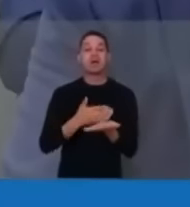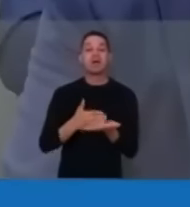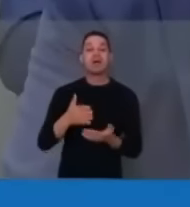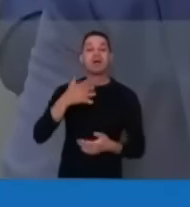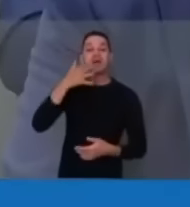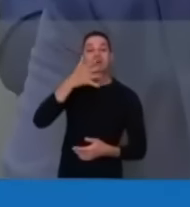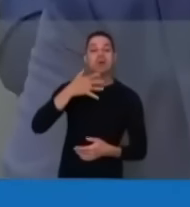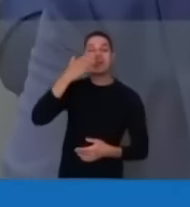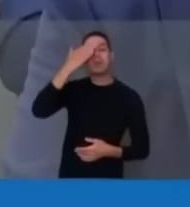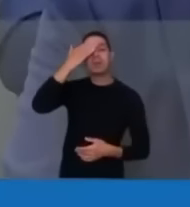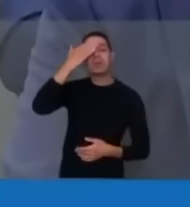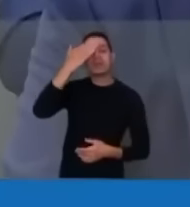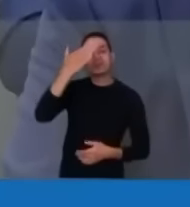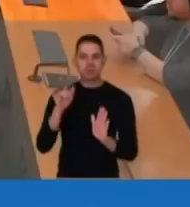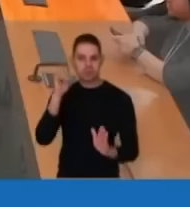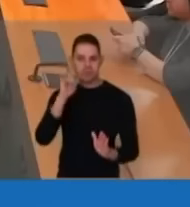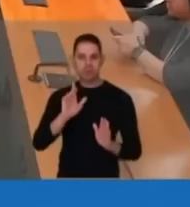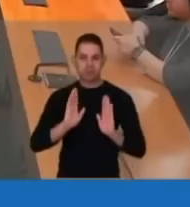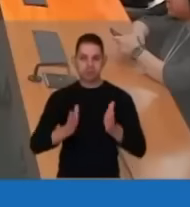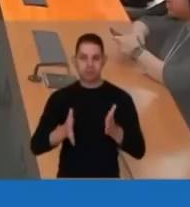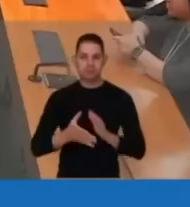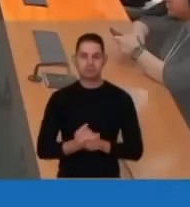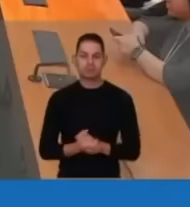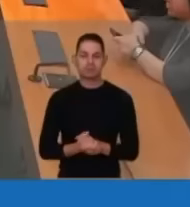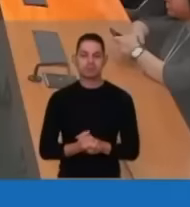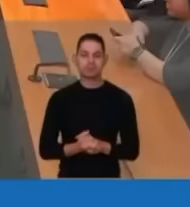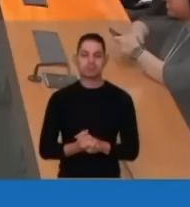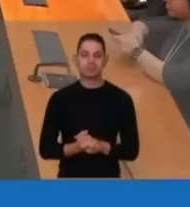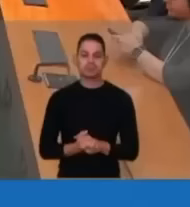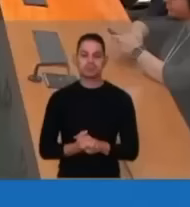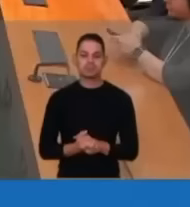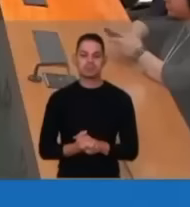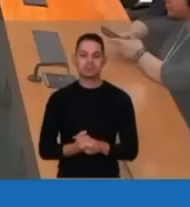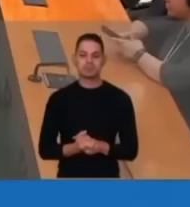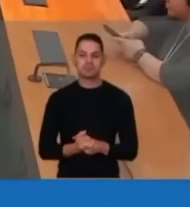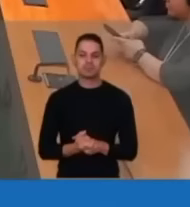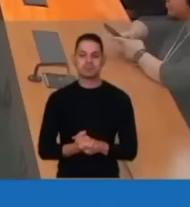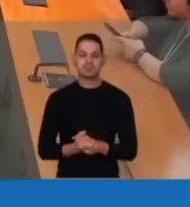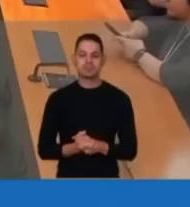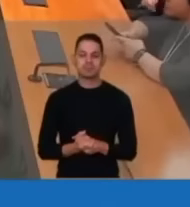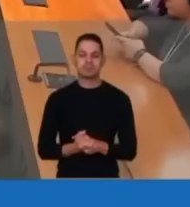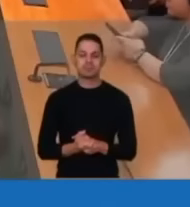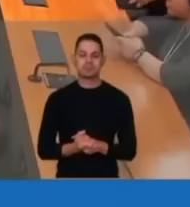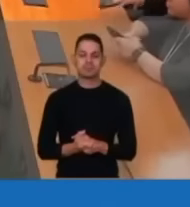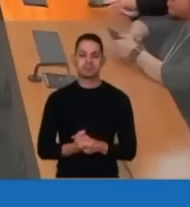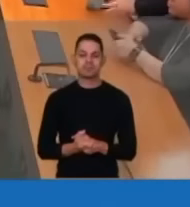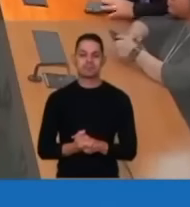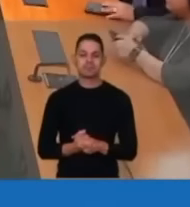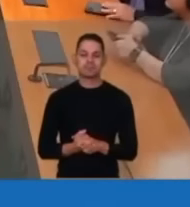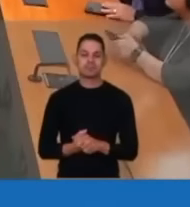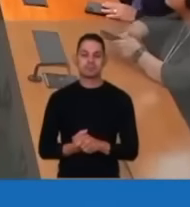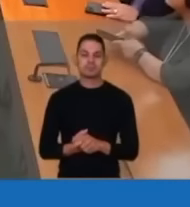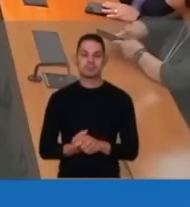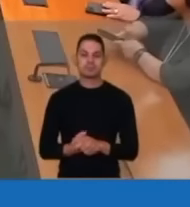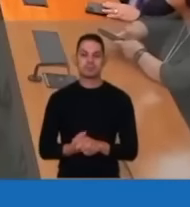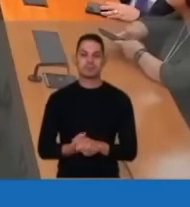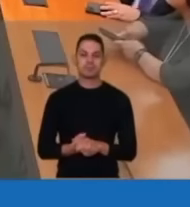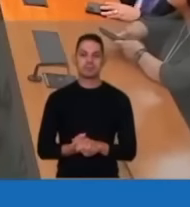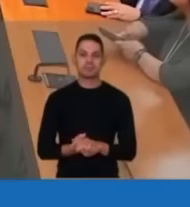vamos dizer uma programação tributária que se diz que é usar meios legais para pagar menos impostos ou dar um